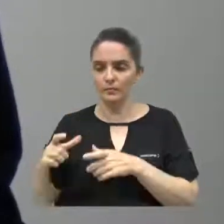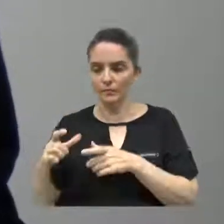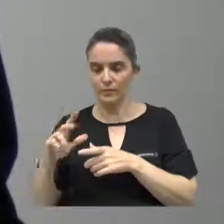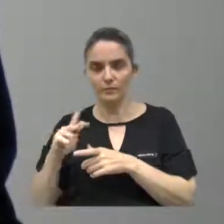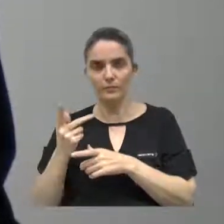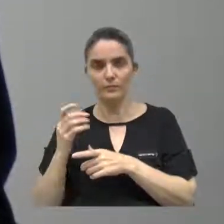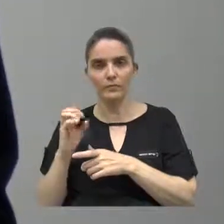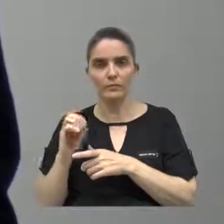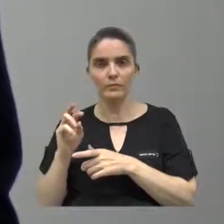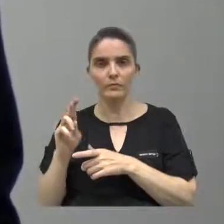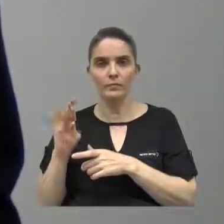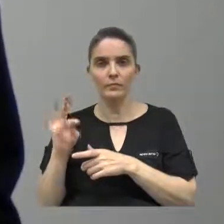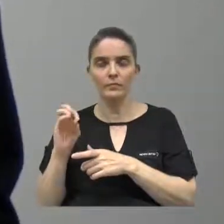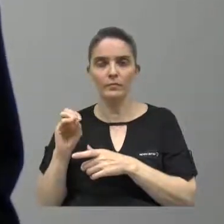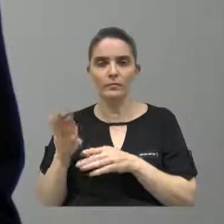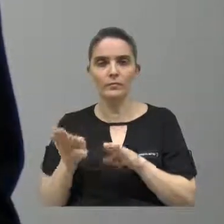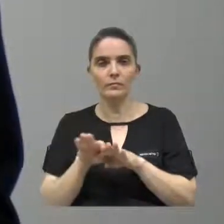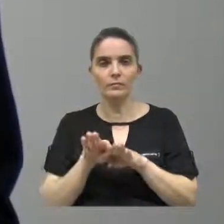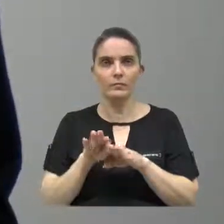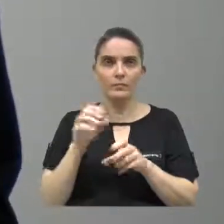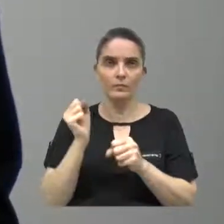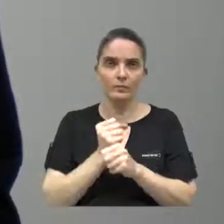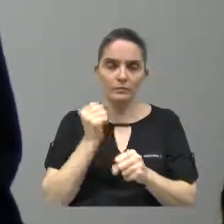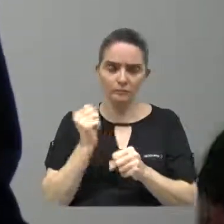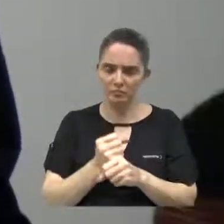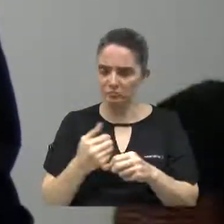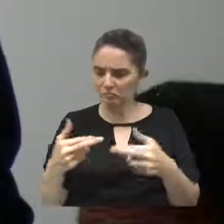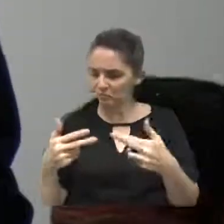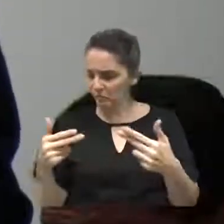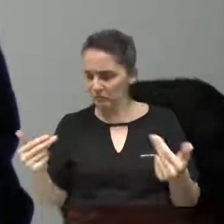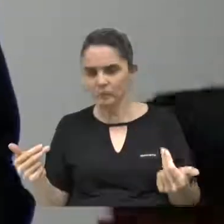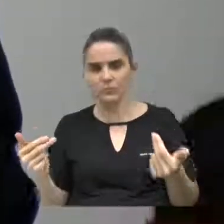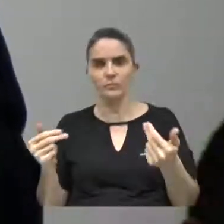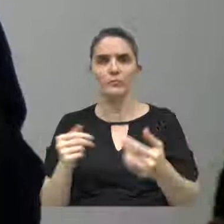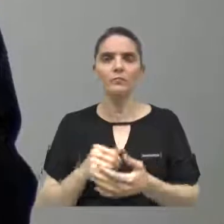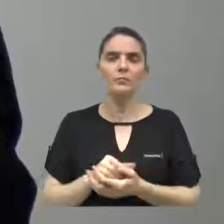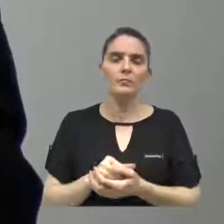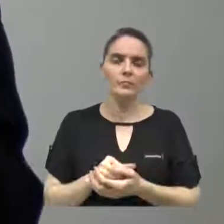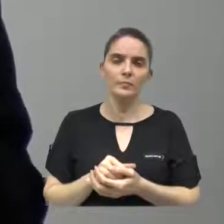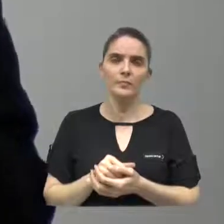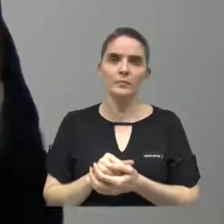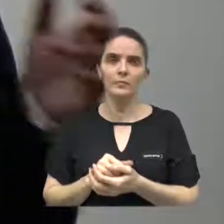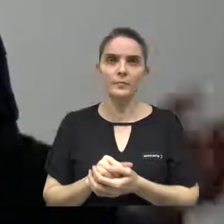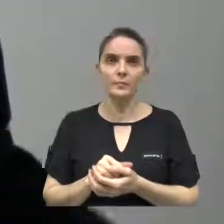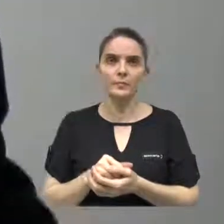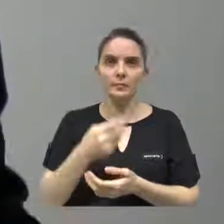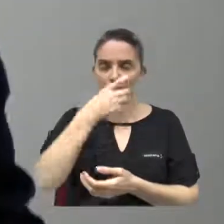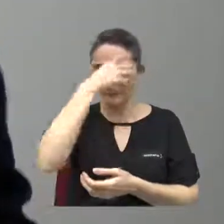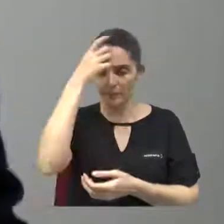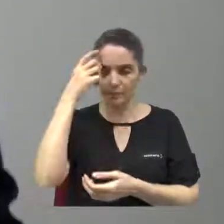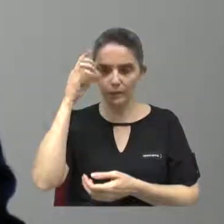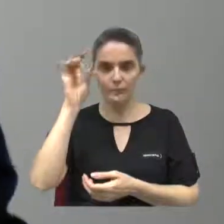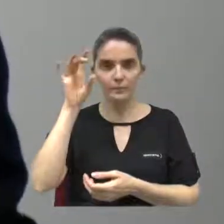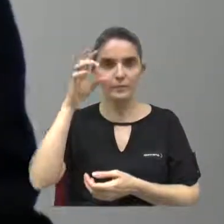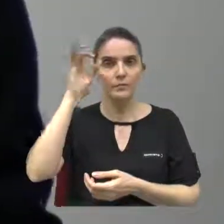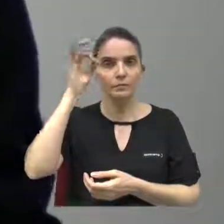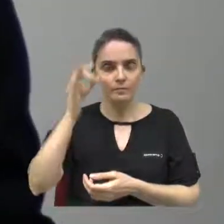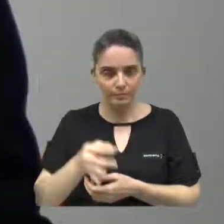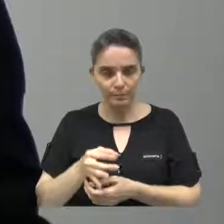bairros, ajudou na construção de tijolos. Foi feito isso tenho certeza que é feito